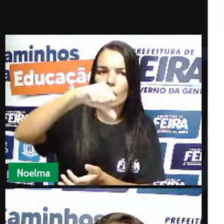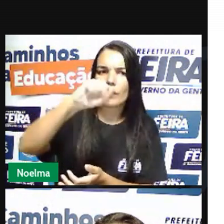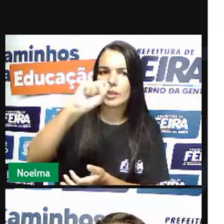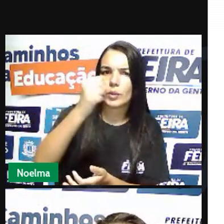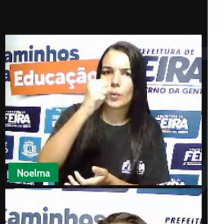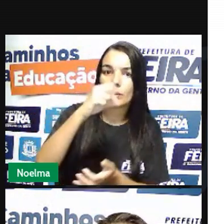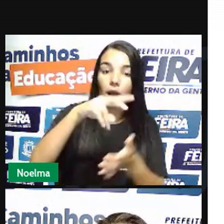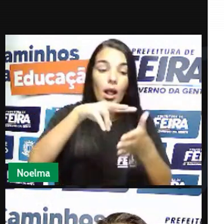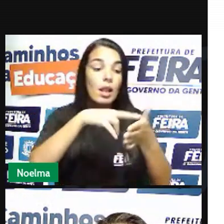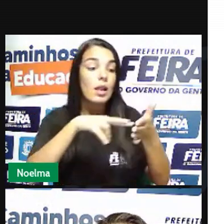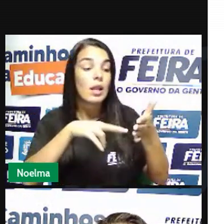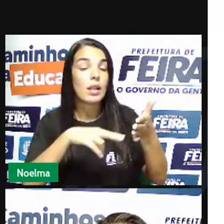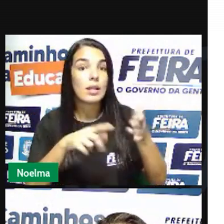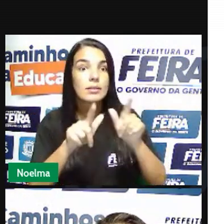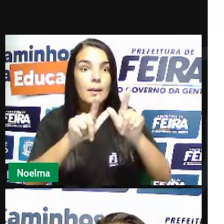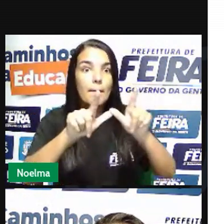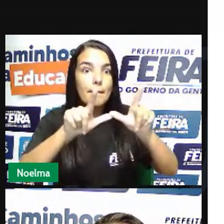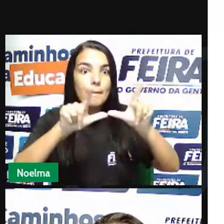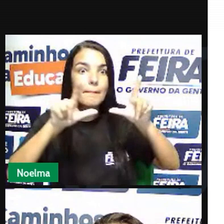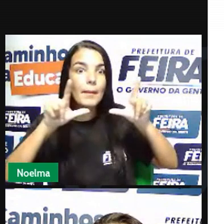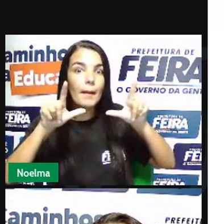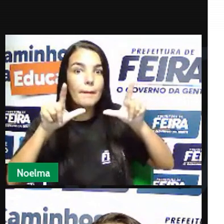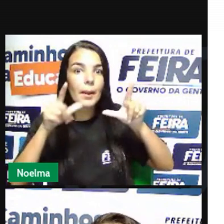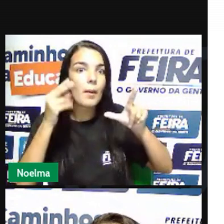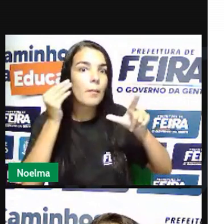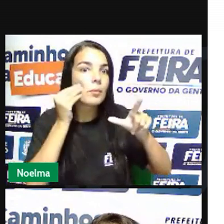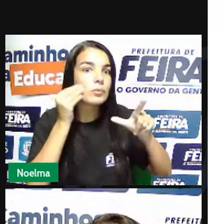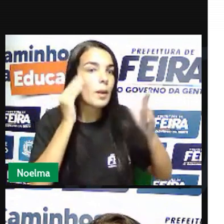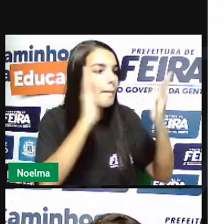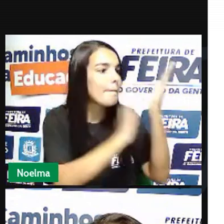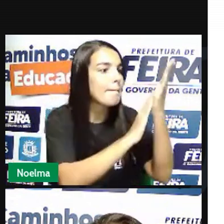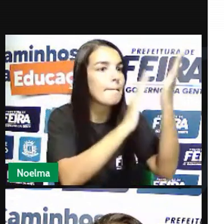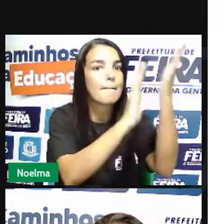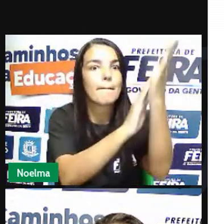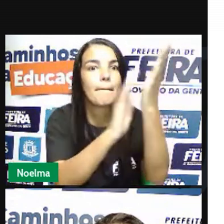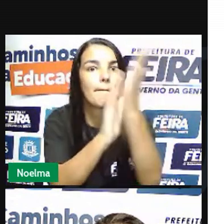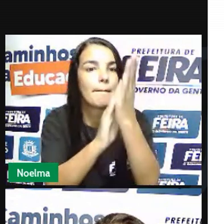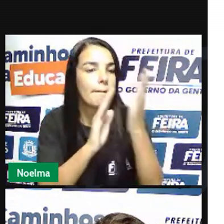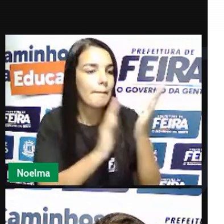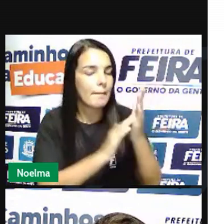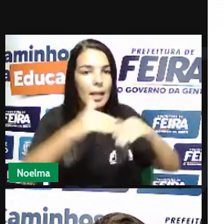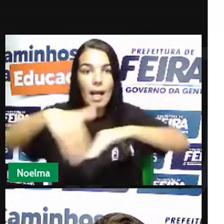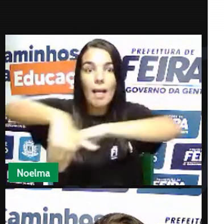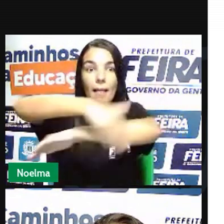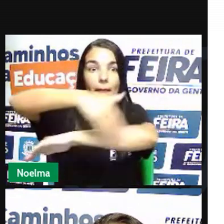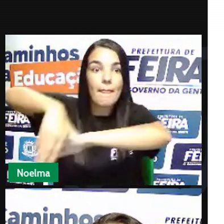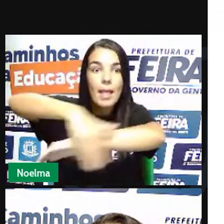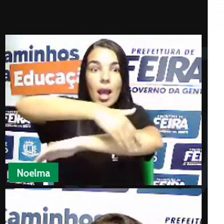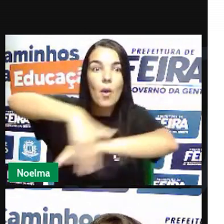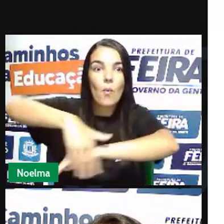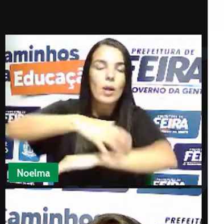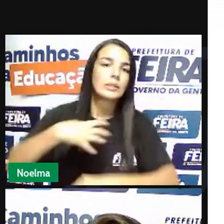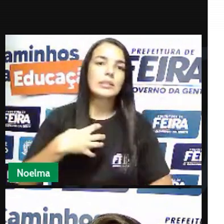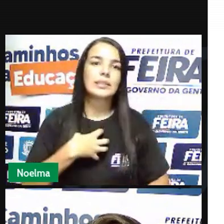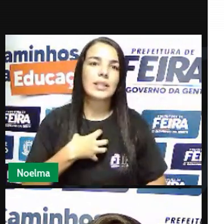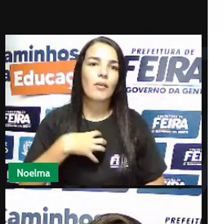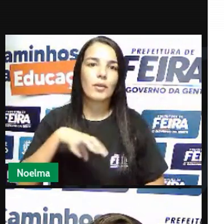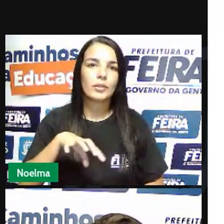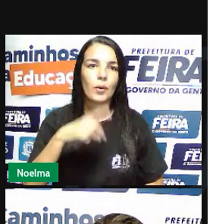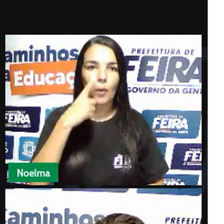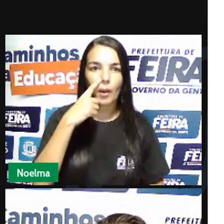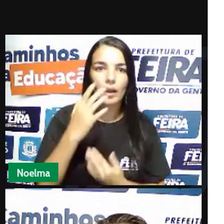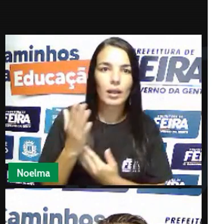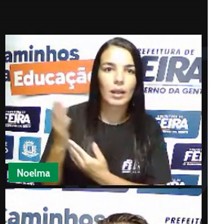1798, lia-se em panfletos manuscritos afixados nas ruas de Salvador. Aí nós temos um desses panfletos.